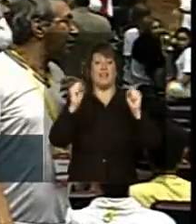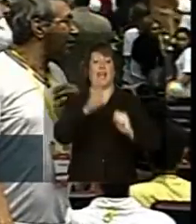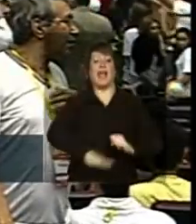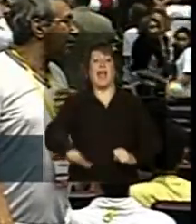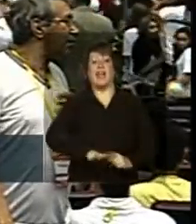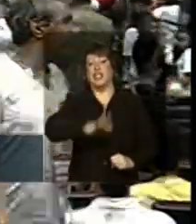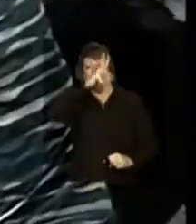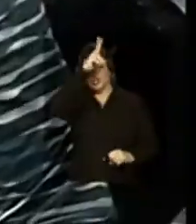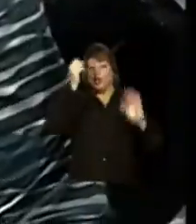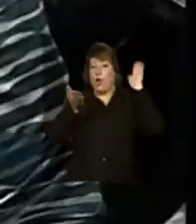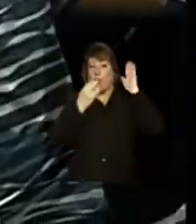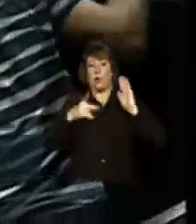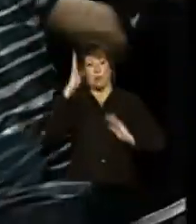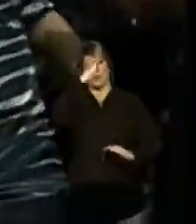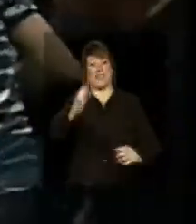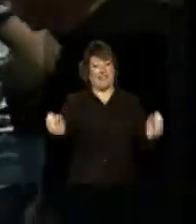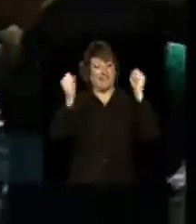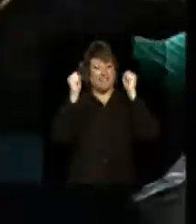indígenas do Brasil!